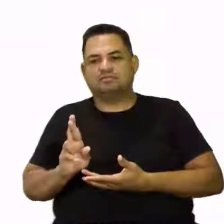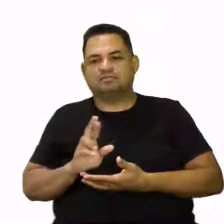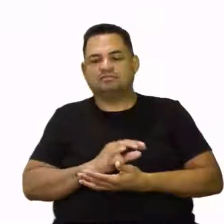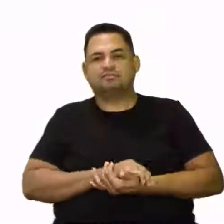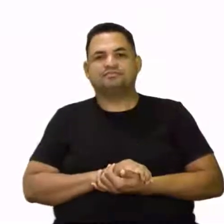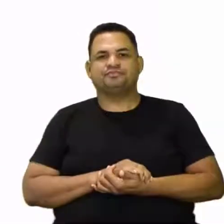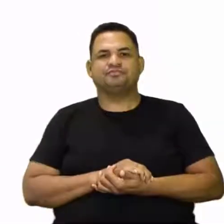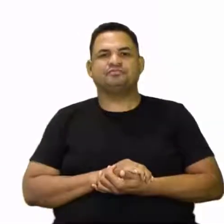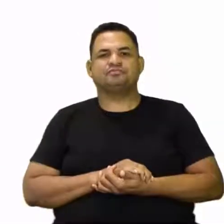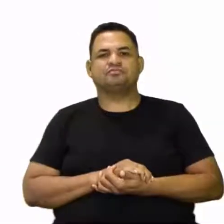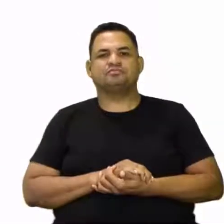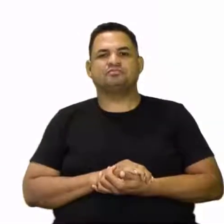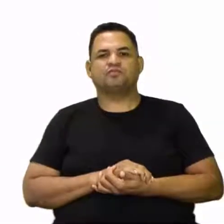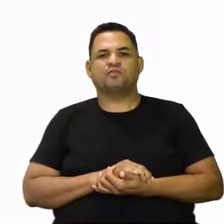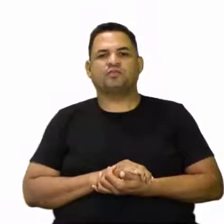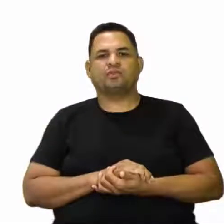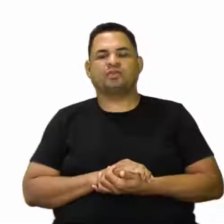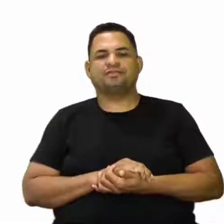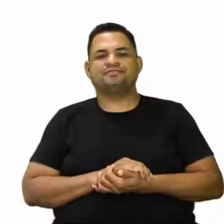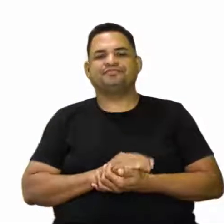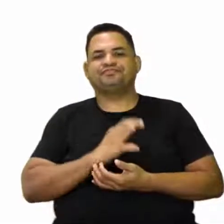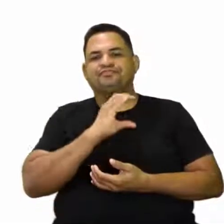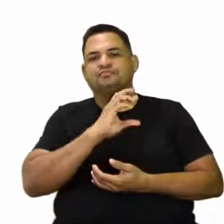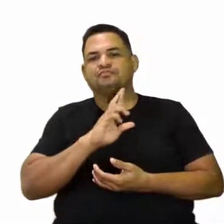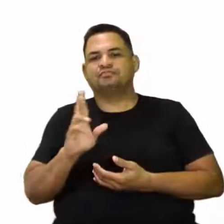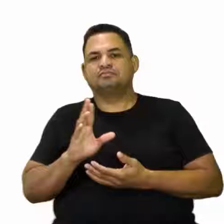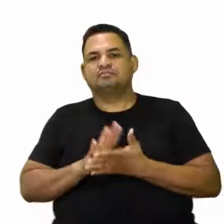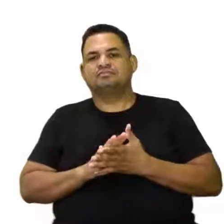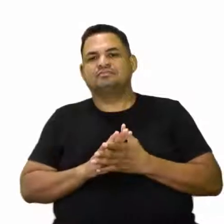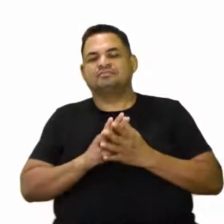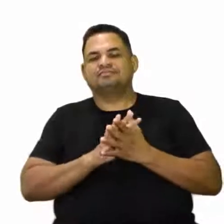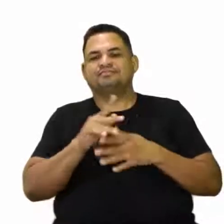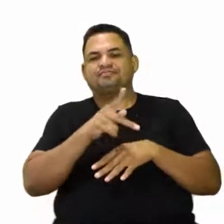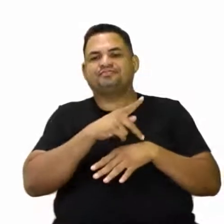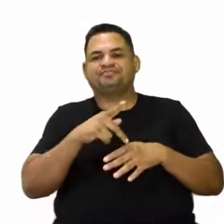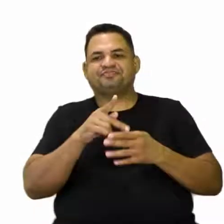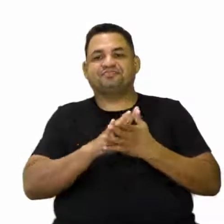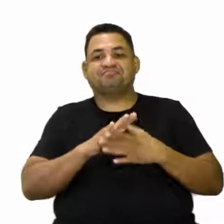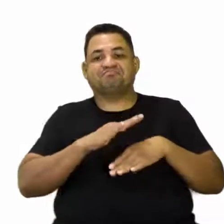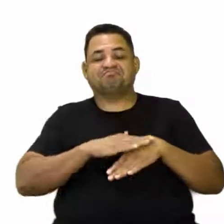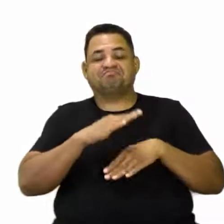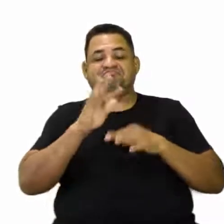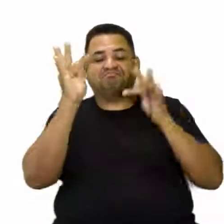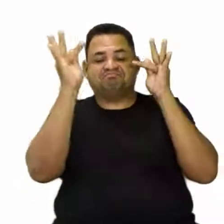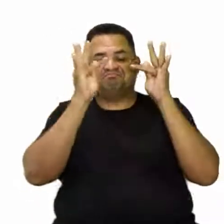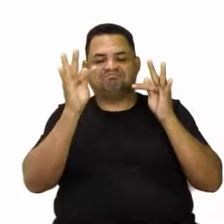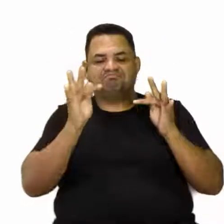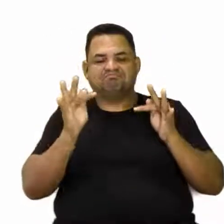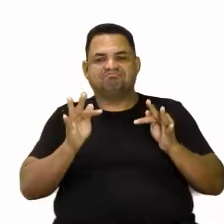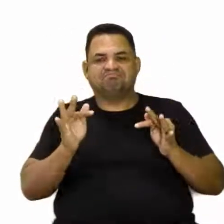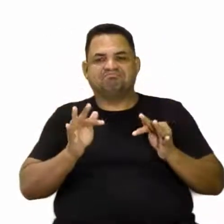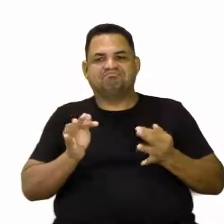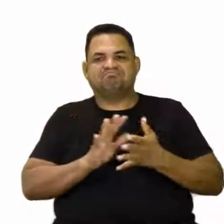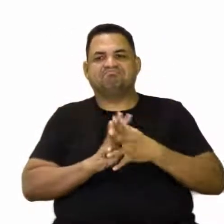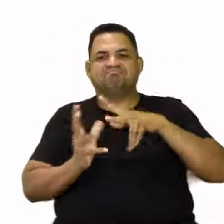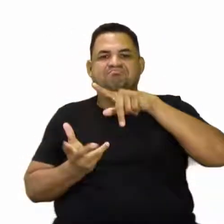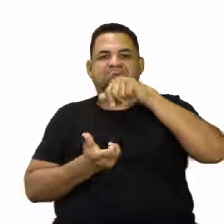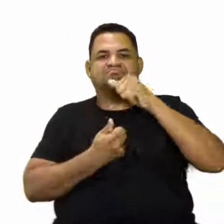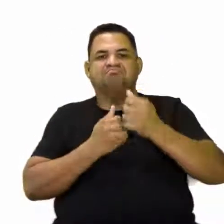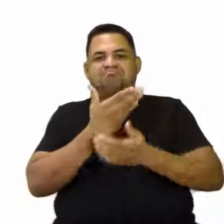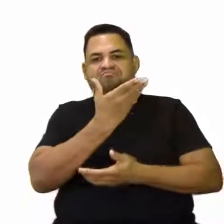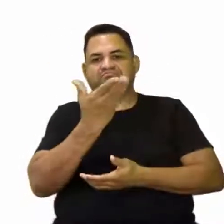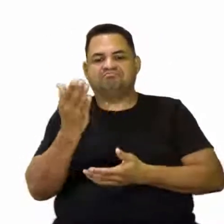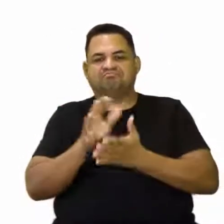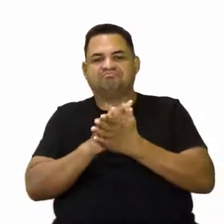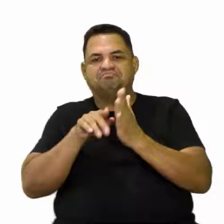vamos lá. A Costa Rica é o país mais feliz do mundo. Olha! Segundo o Happy Planet Index, foi